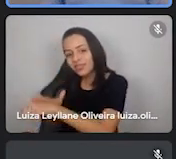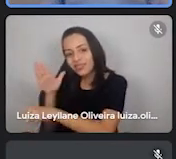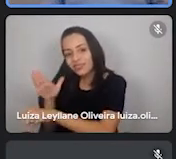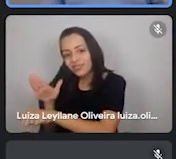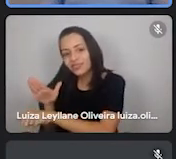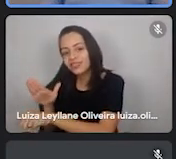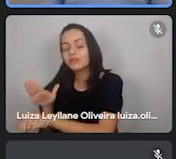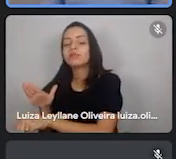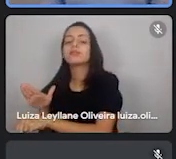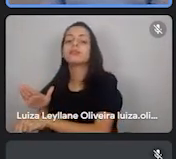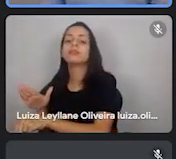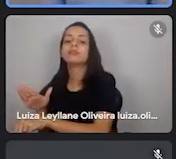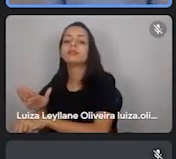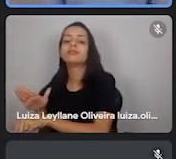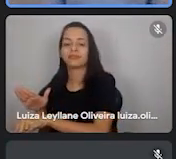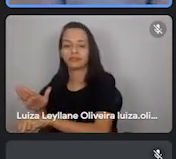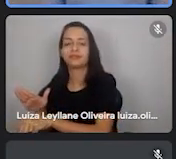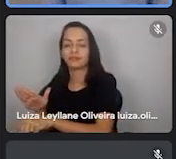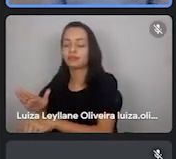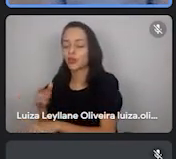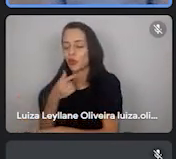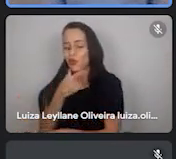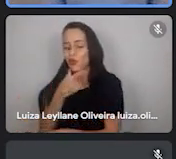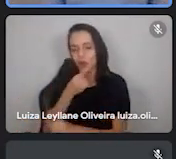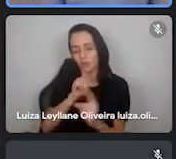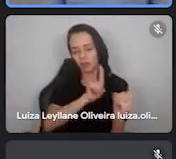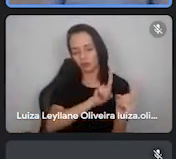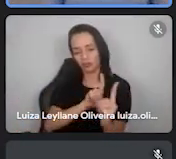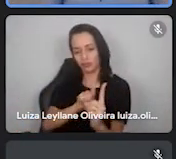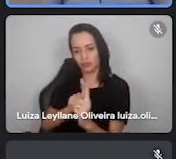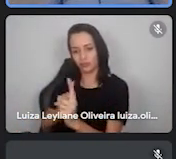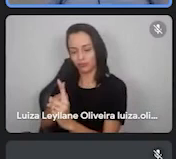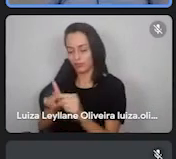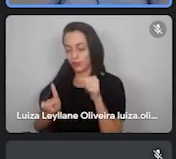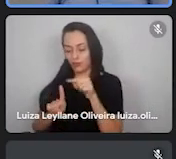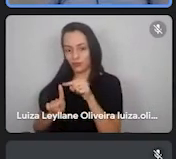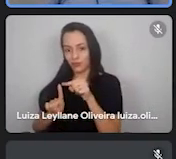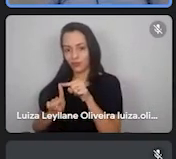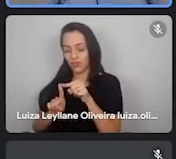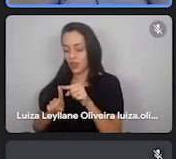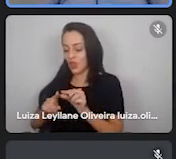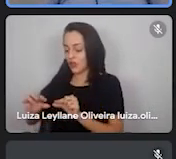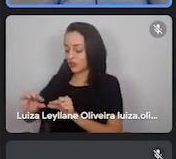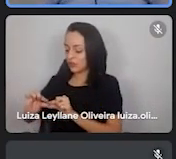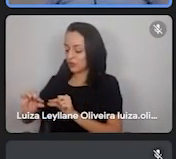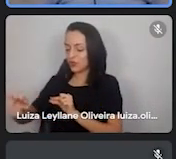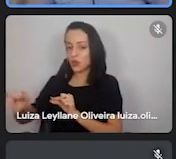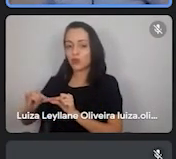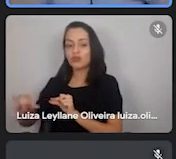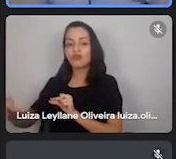fio que estava caído. Só que o que aconteceu? O fio estava